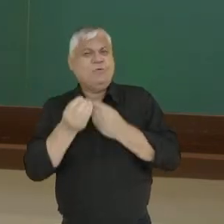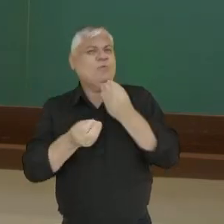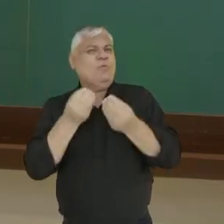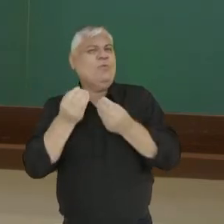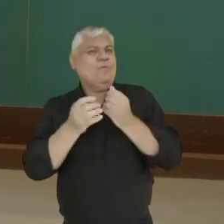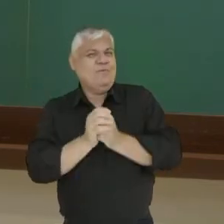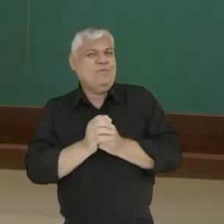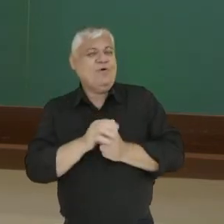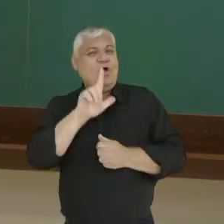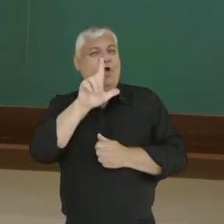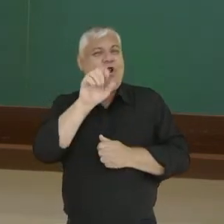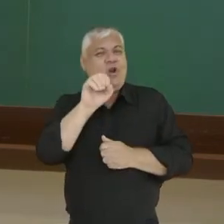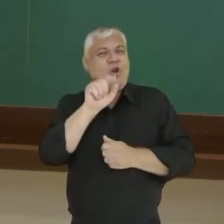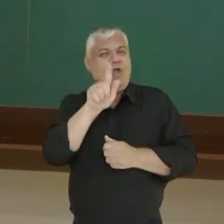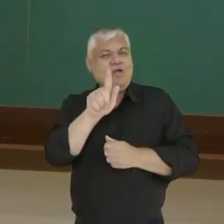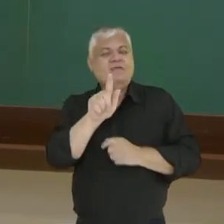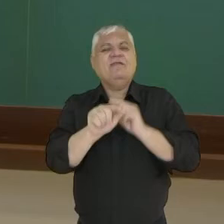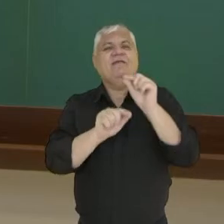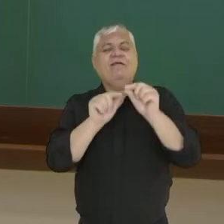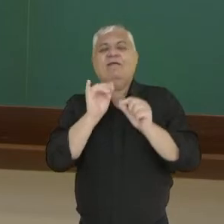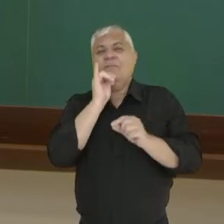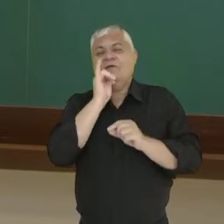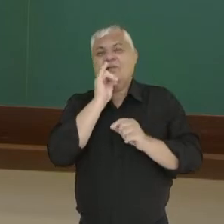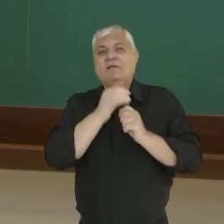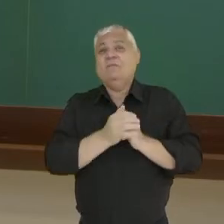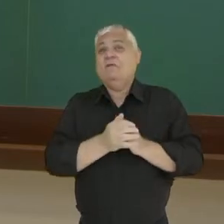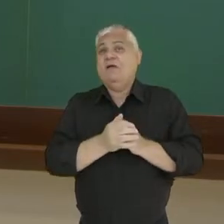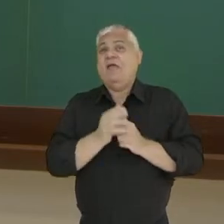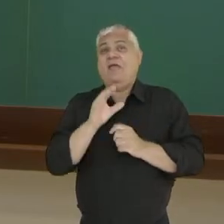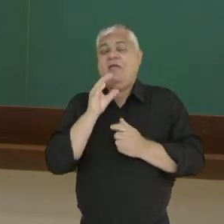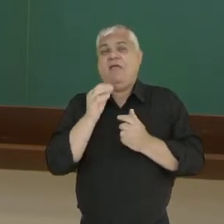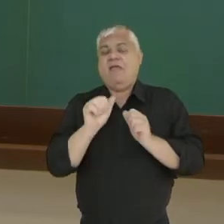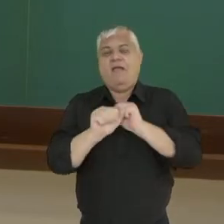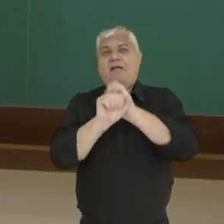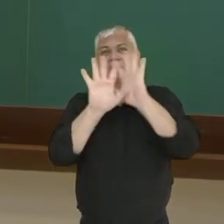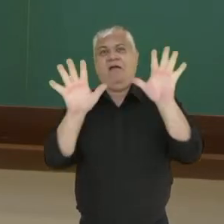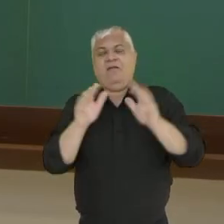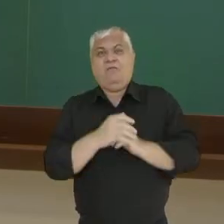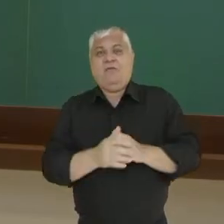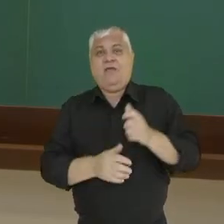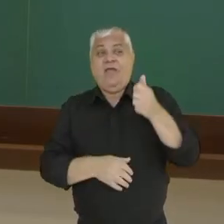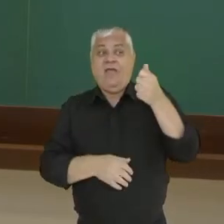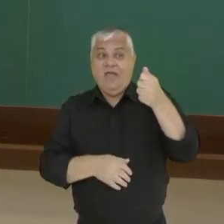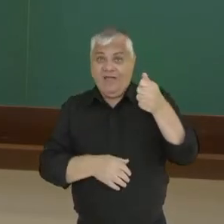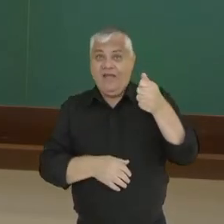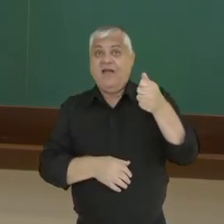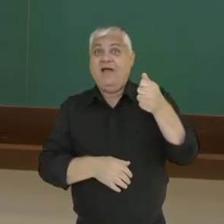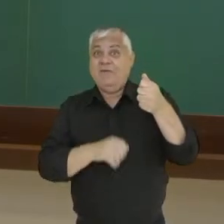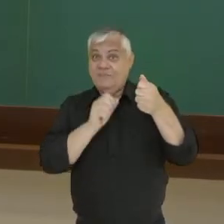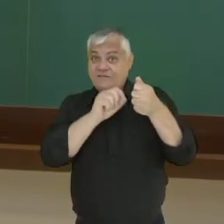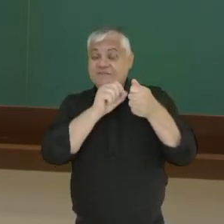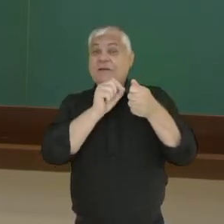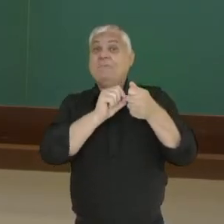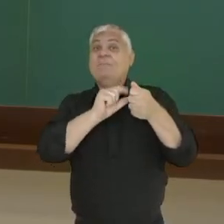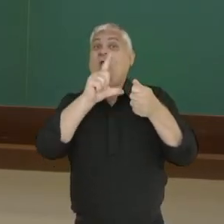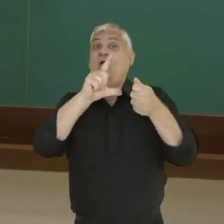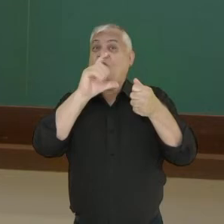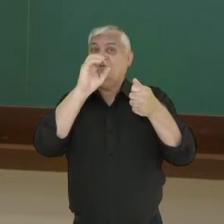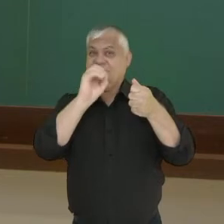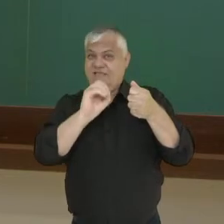de logaritmo. E a definição de logaritmo é bem clara. O meu A tem que ser maior do que 0